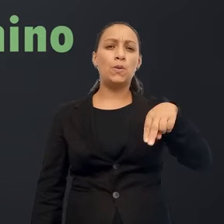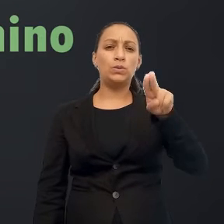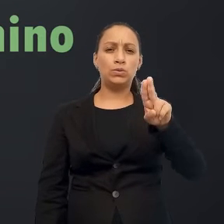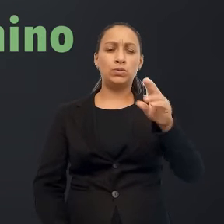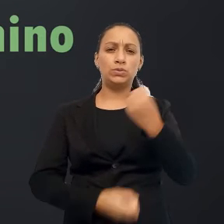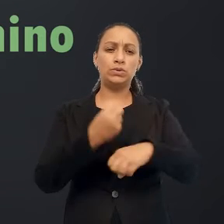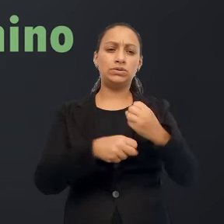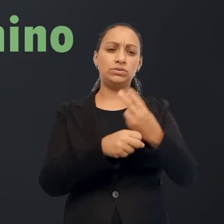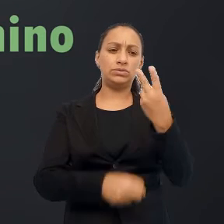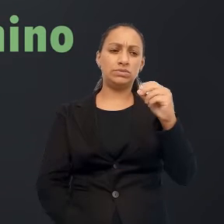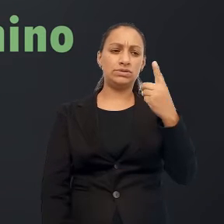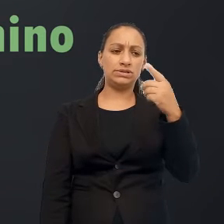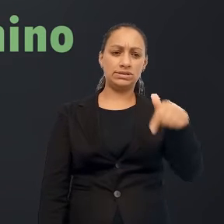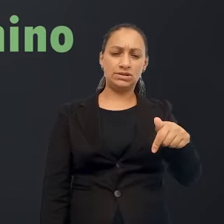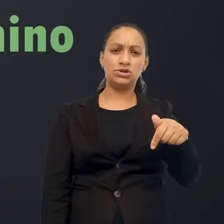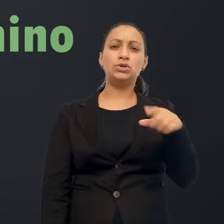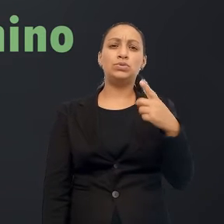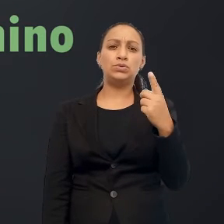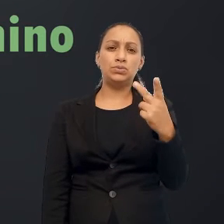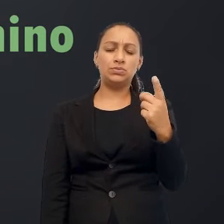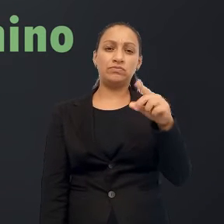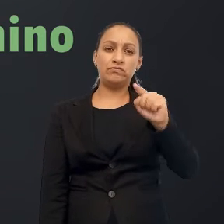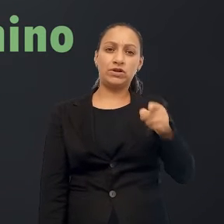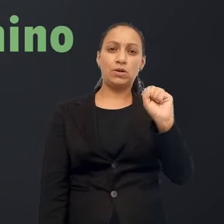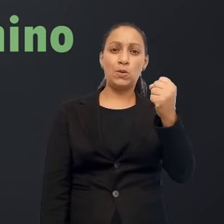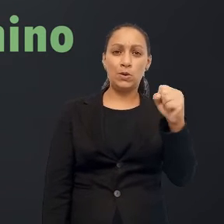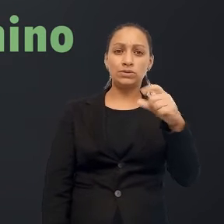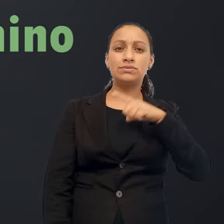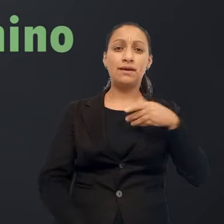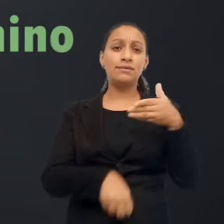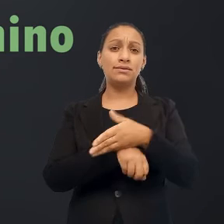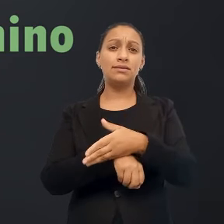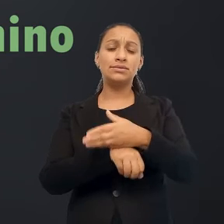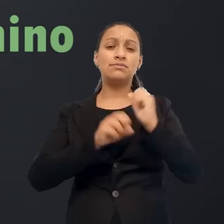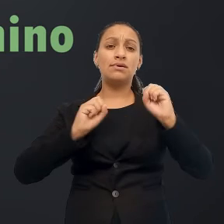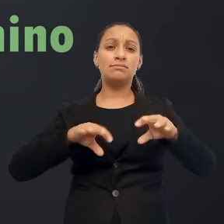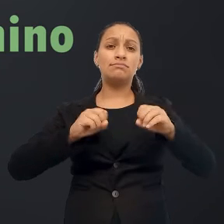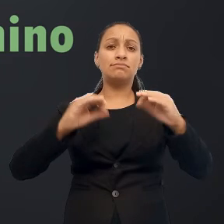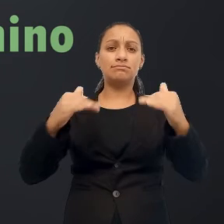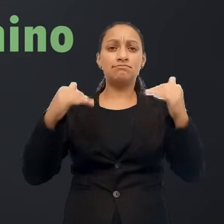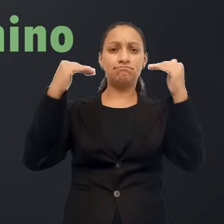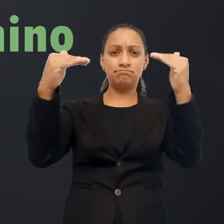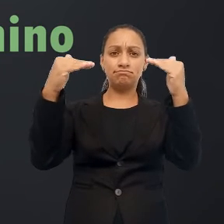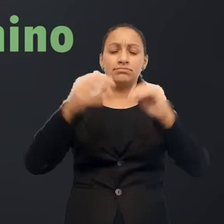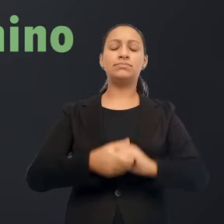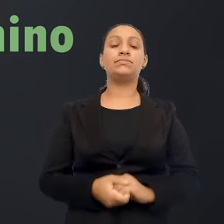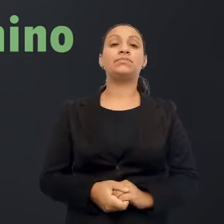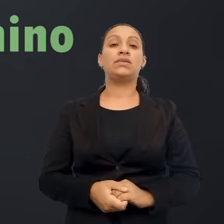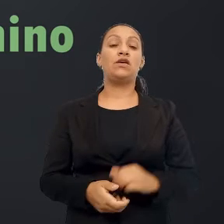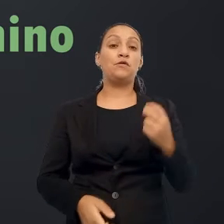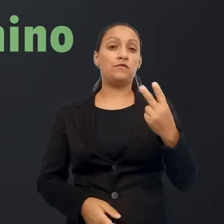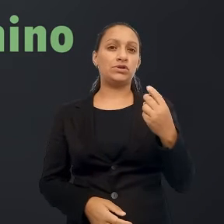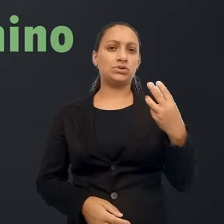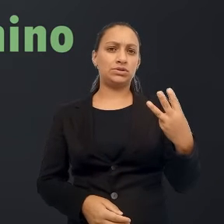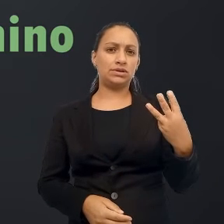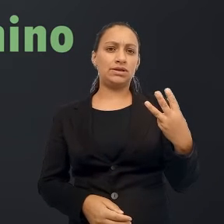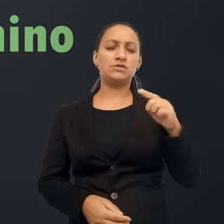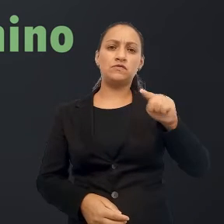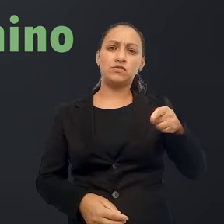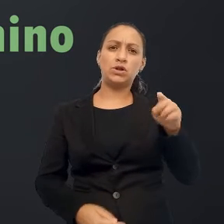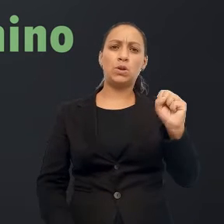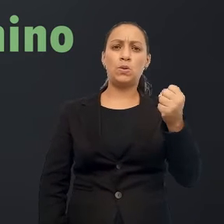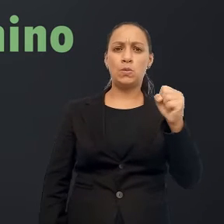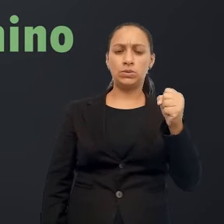apenas 12,8% têm acesso ao ensino superior, ao passo que